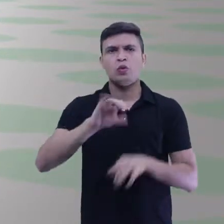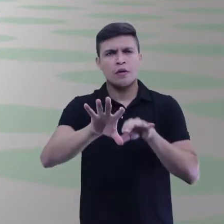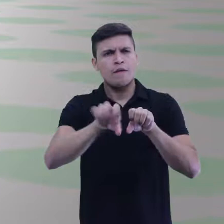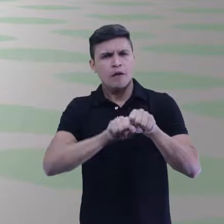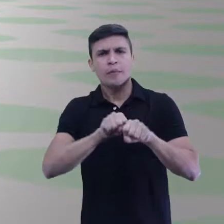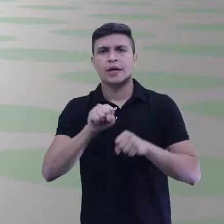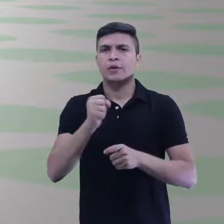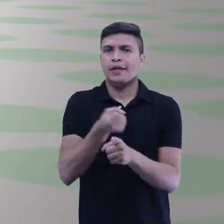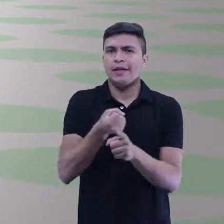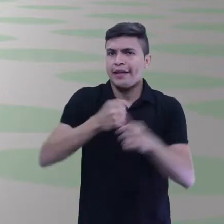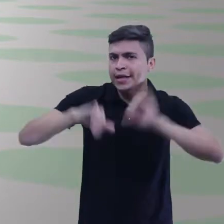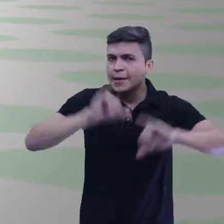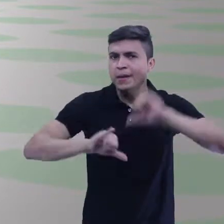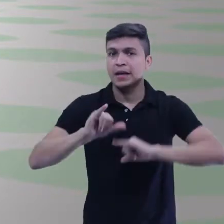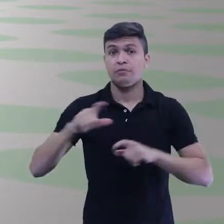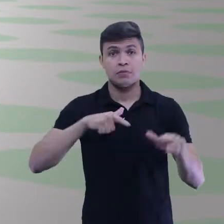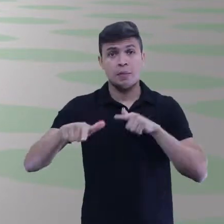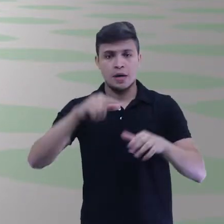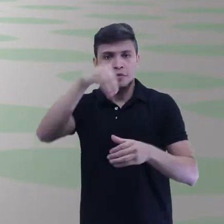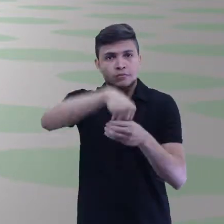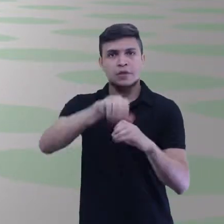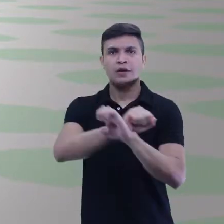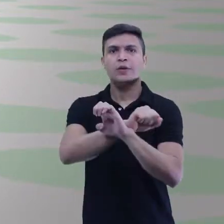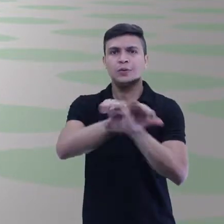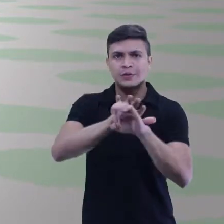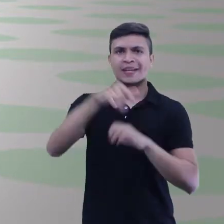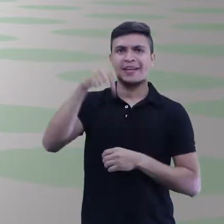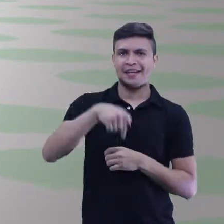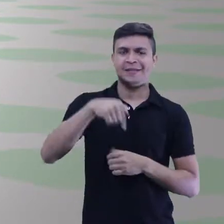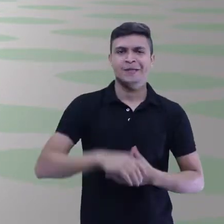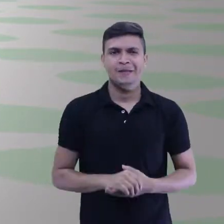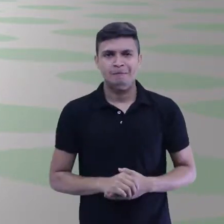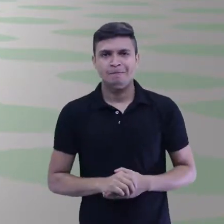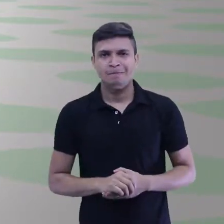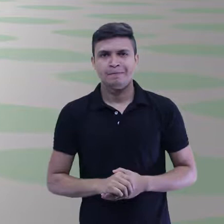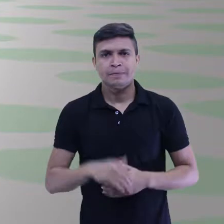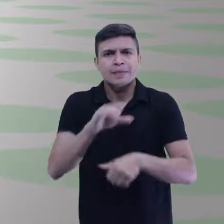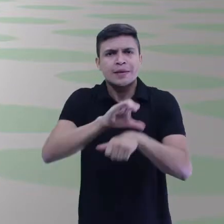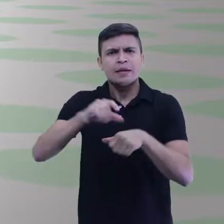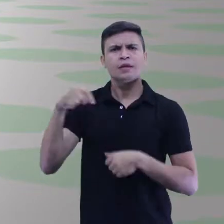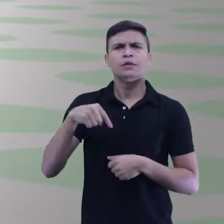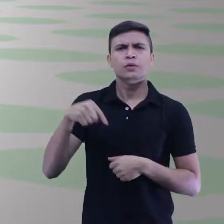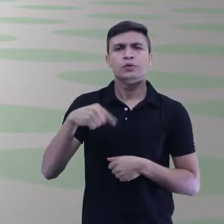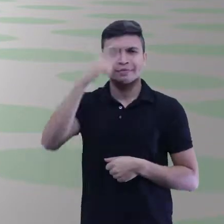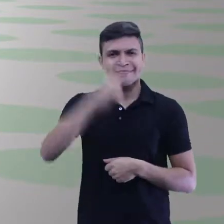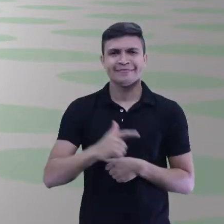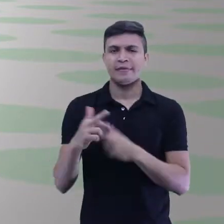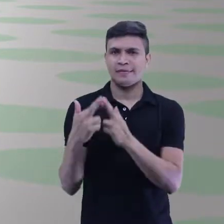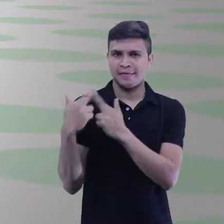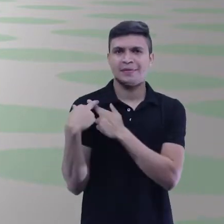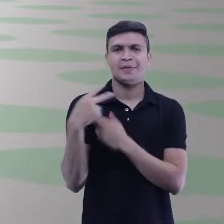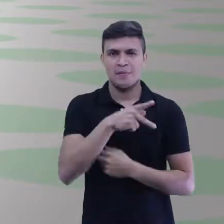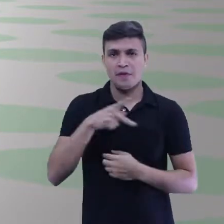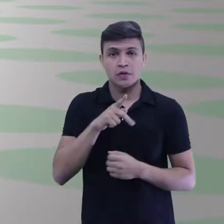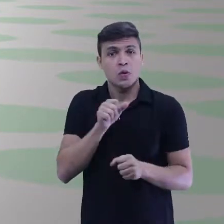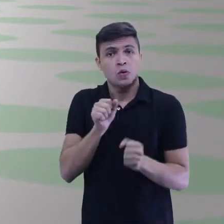licenciado em Química e atuo como tutor à distância do Centro de Educação à Distância do Estado do Ceará. Nesse curso, serei o tutor